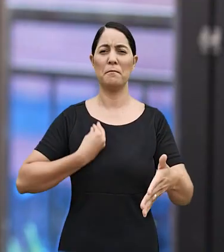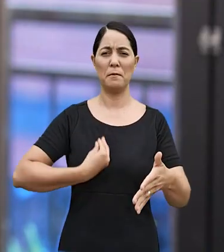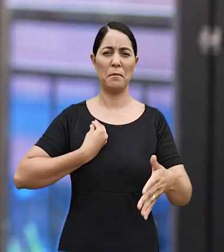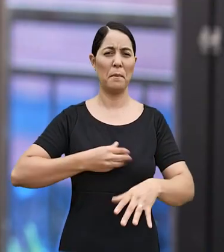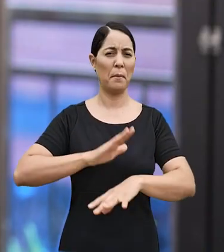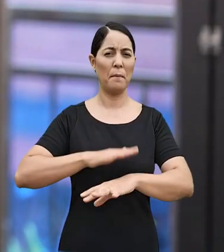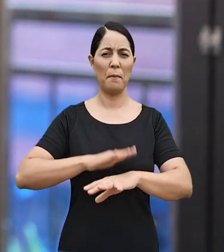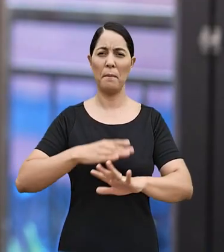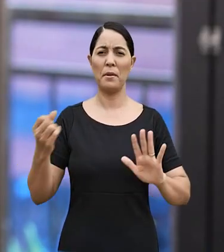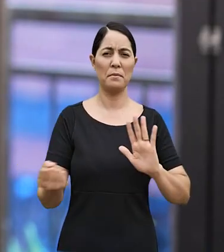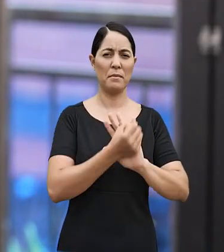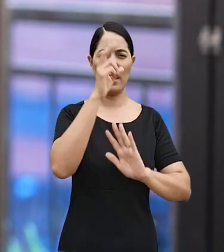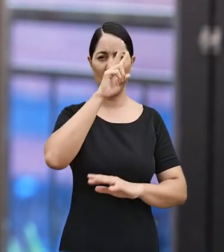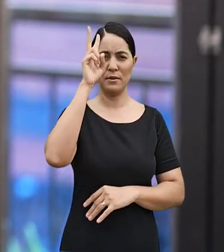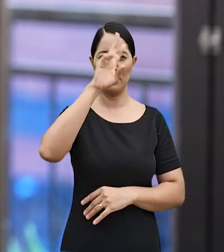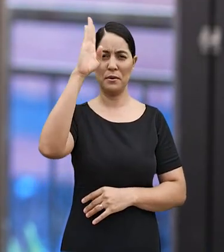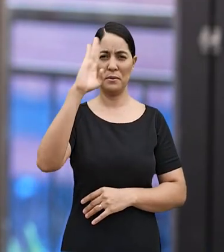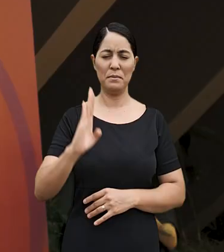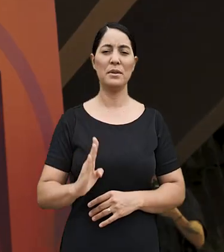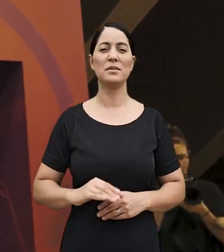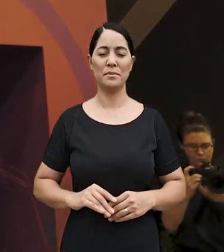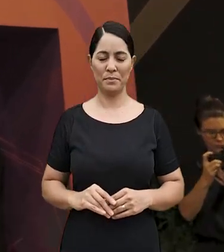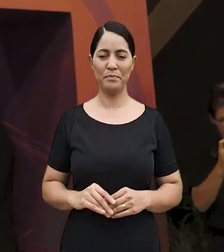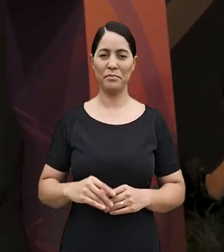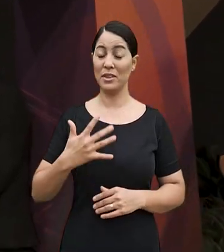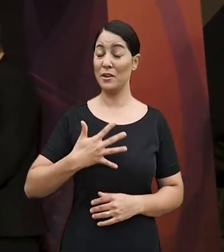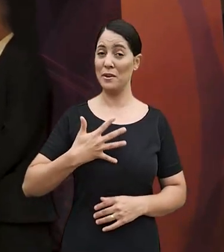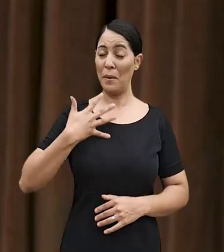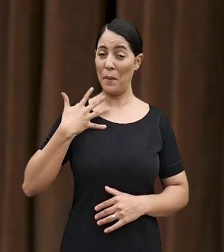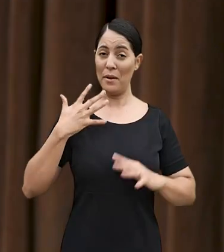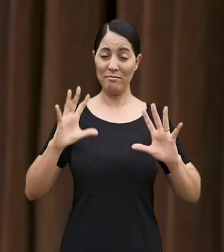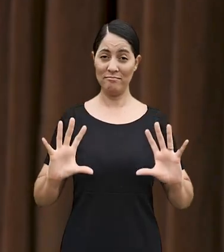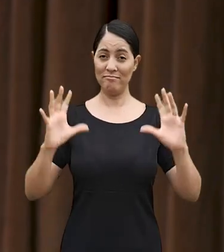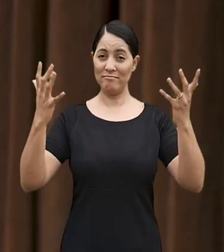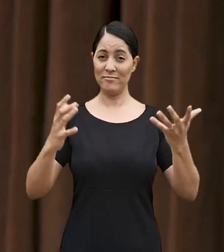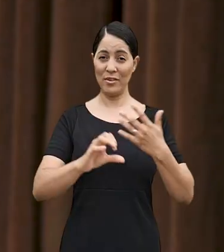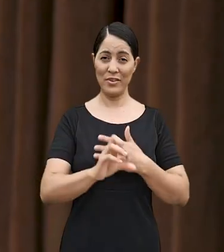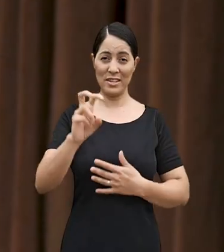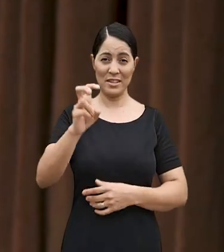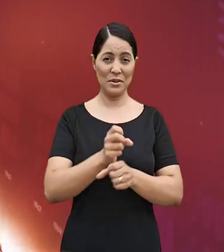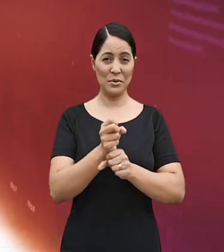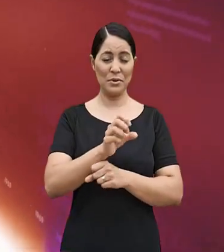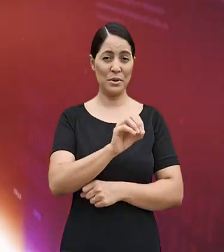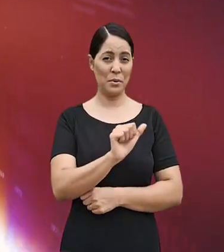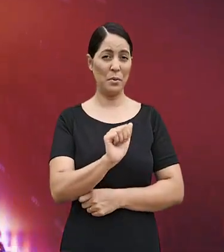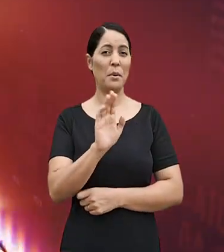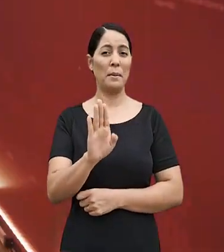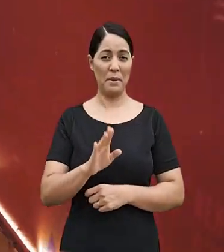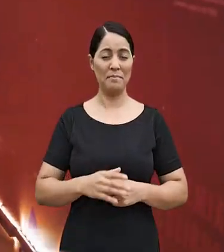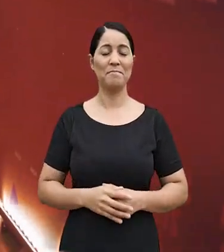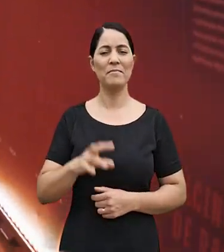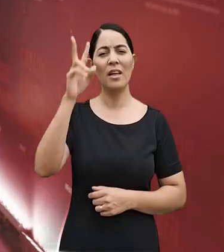mais marcantes da história brasileira. Perfeito. É uma honra celebrar 95 anos da OAB. A